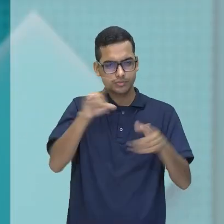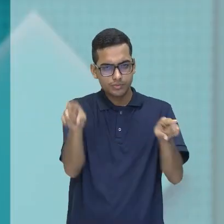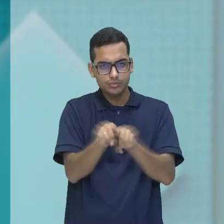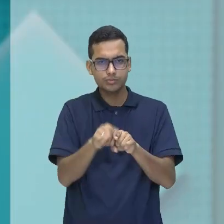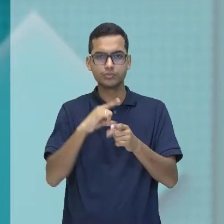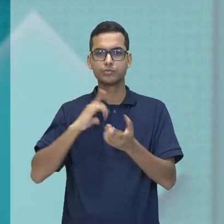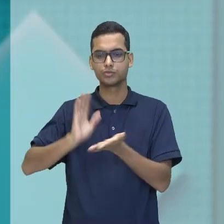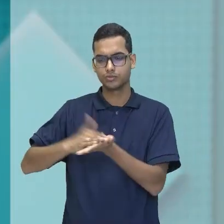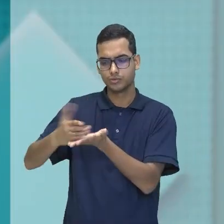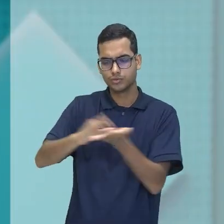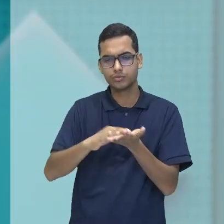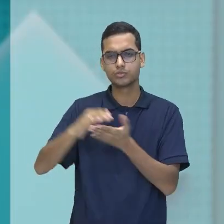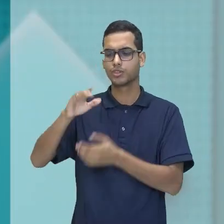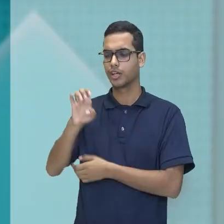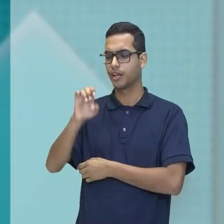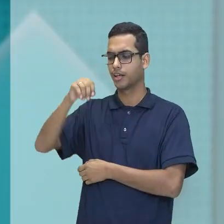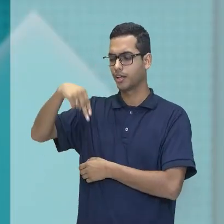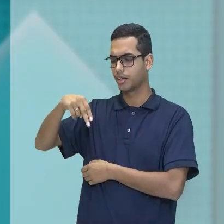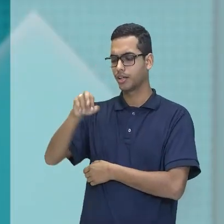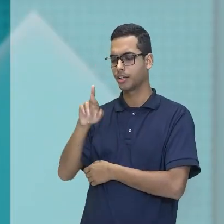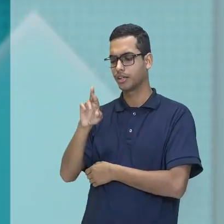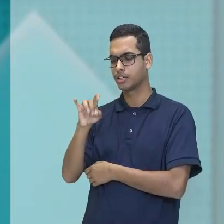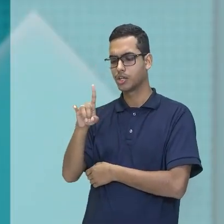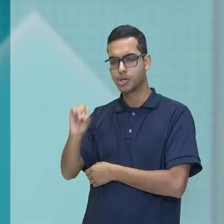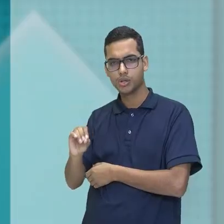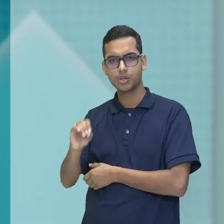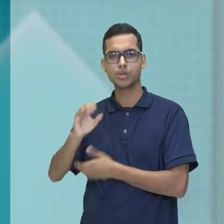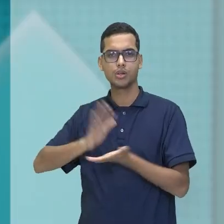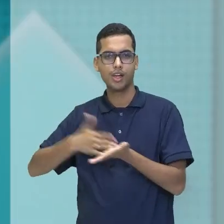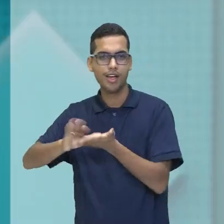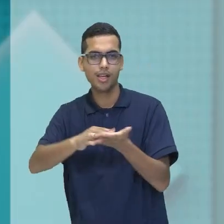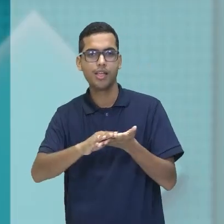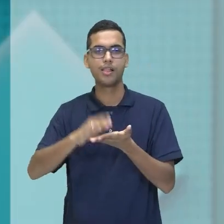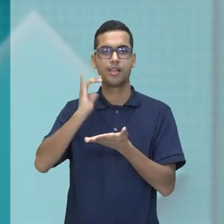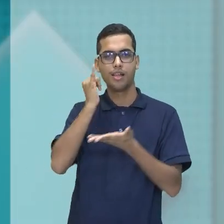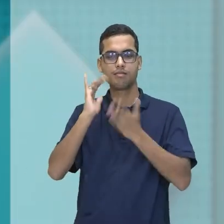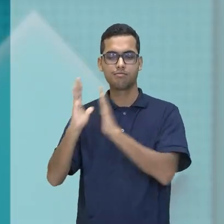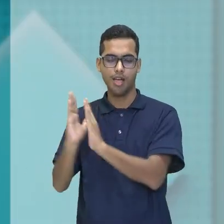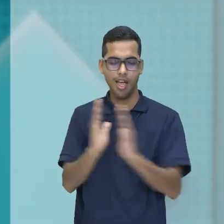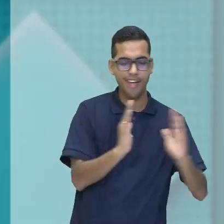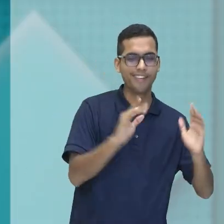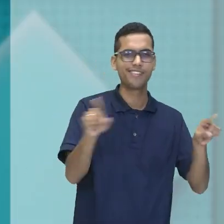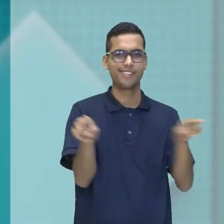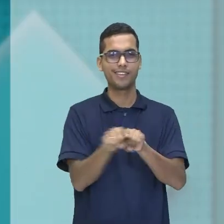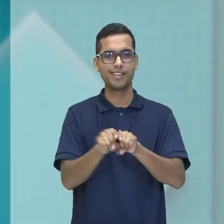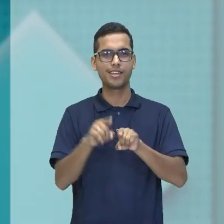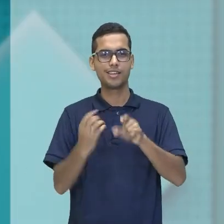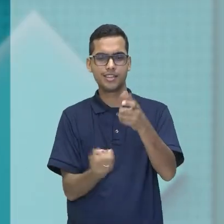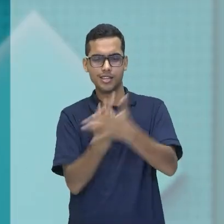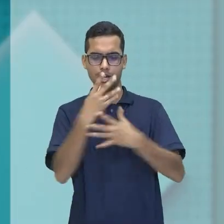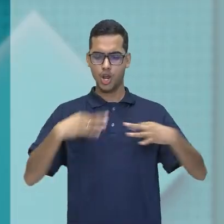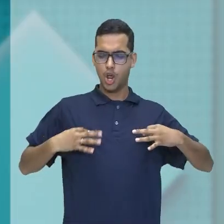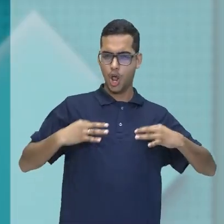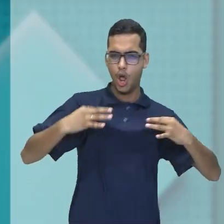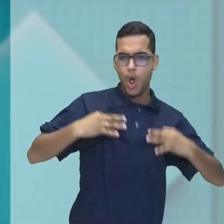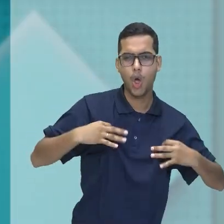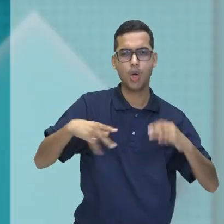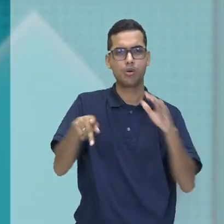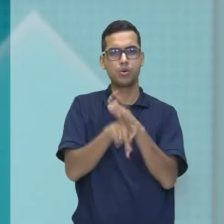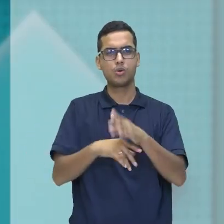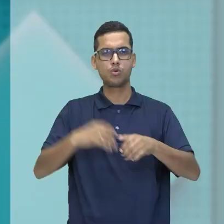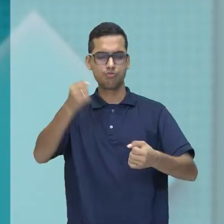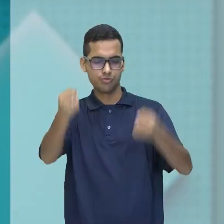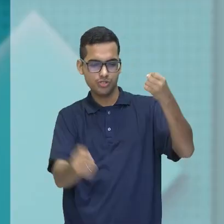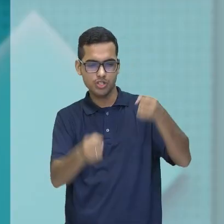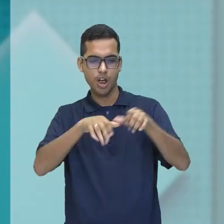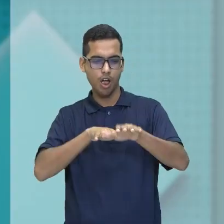as alas do carnaval, as alegorias, as coreografias. Então, é um trabalho muito intenso. Isso acontece desde o